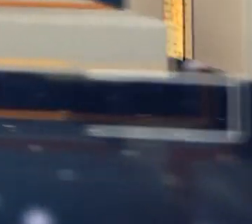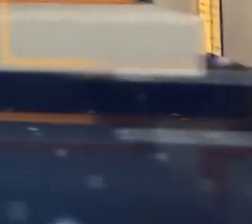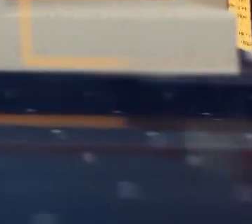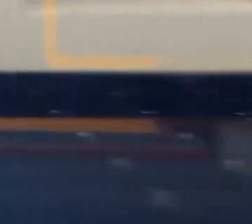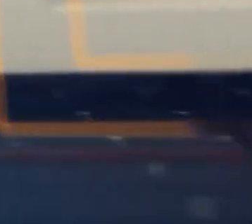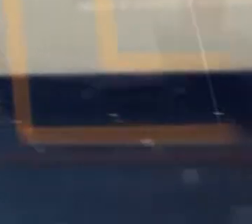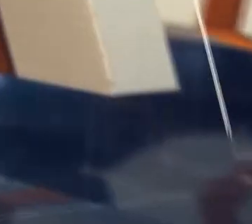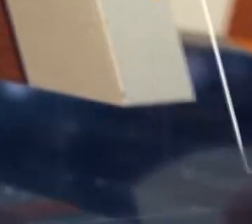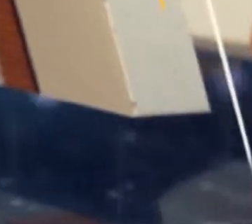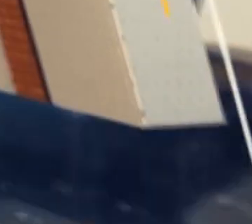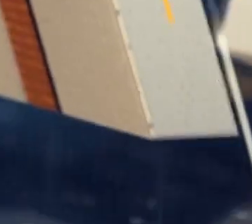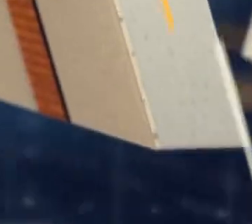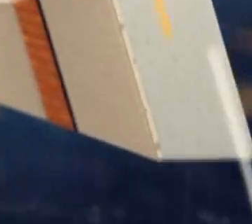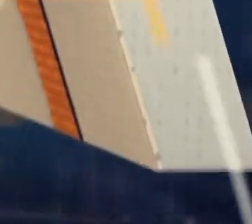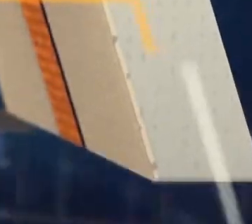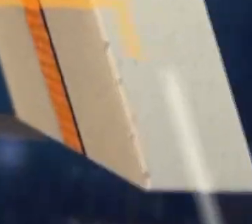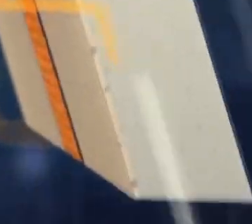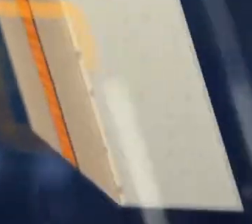Música